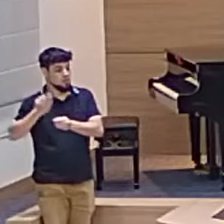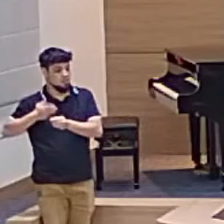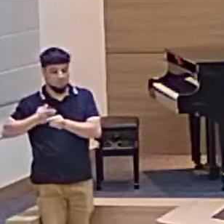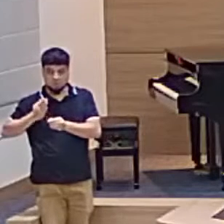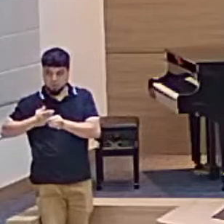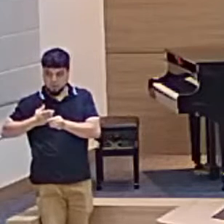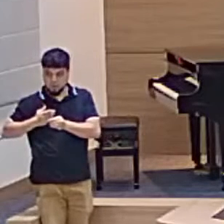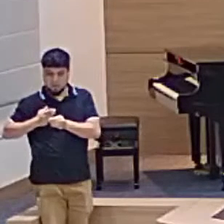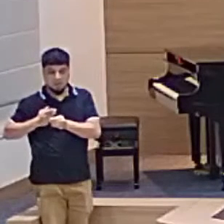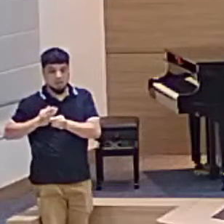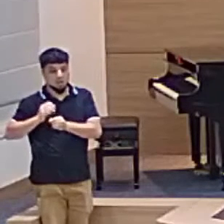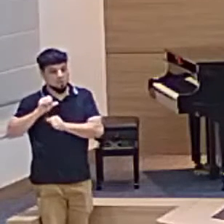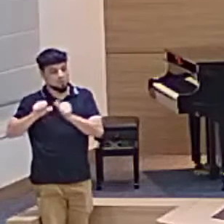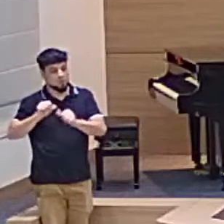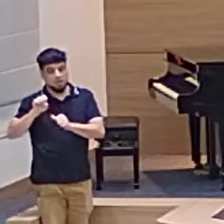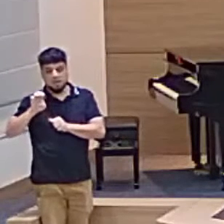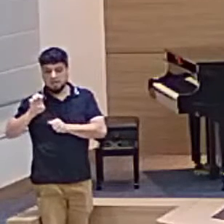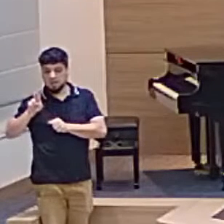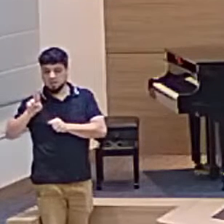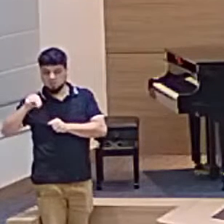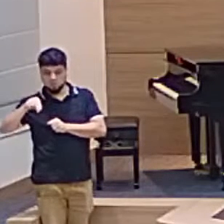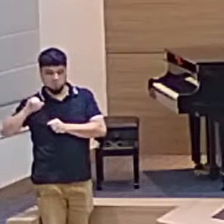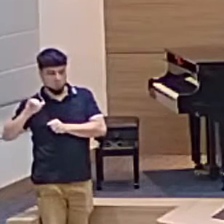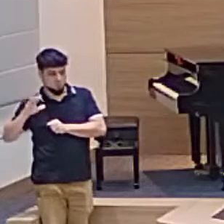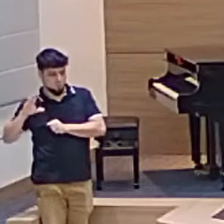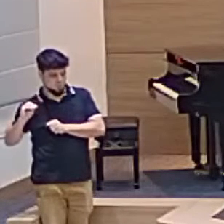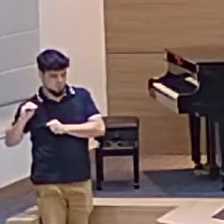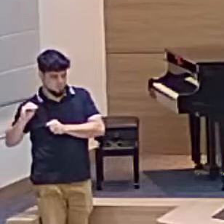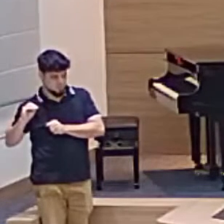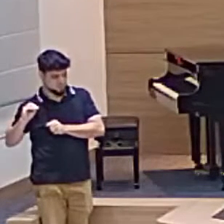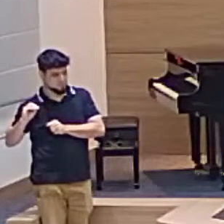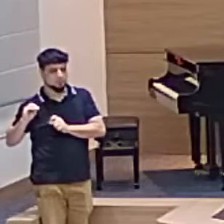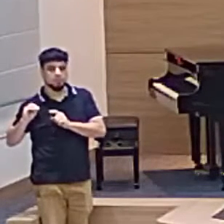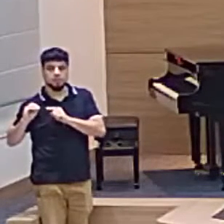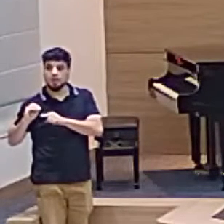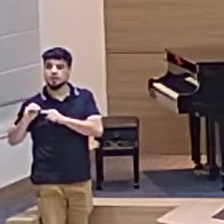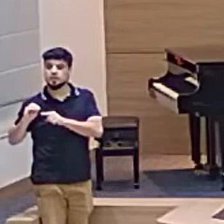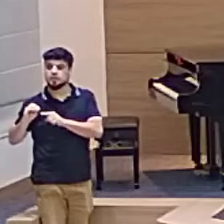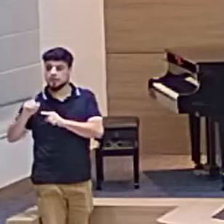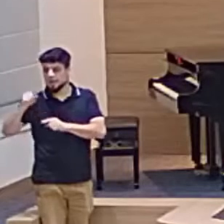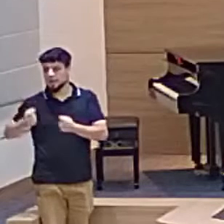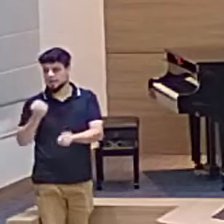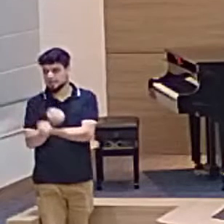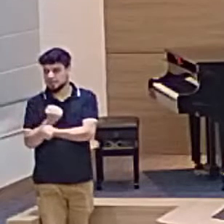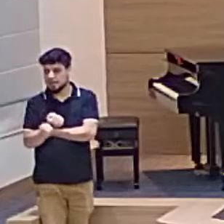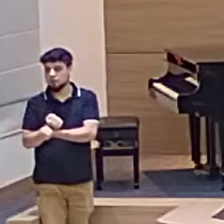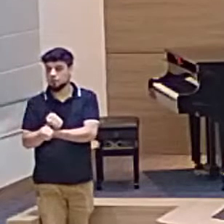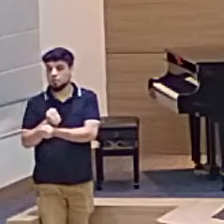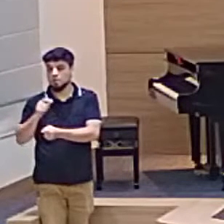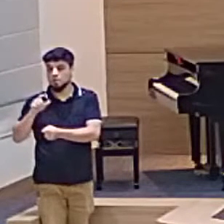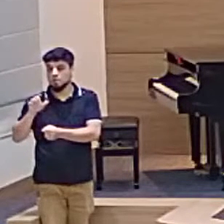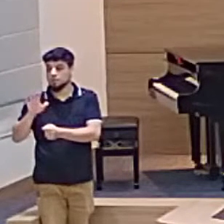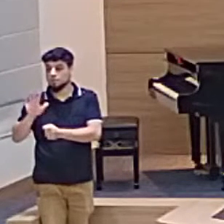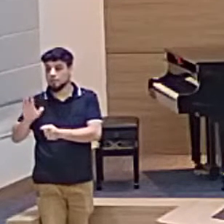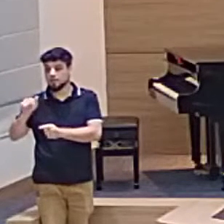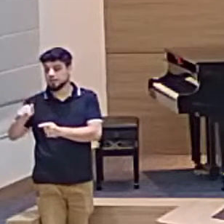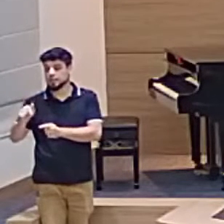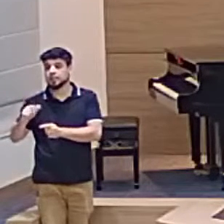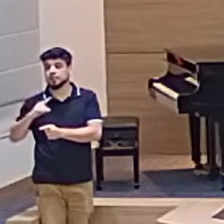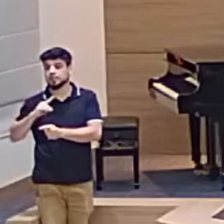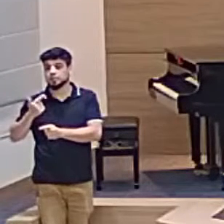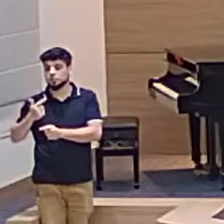significando dizer que a geração do rei Ezequias não teria a posteridade porque não tem homem para reproduzir